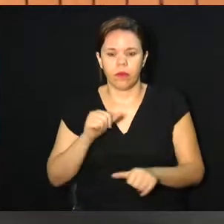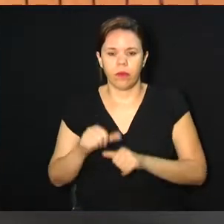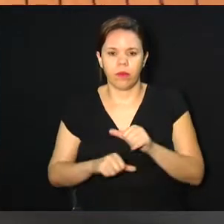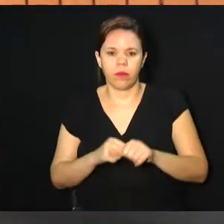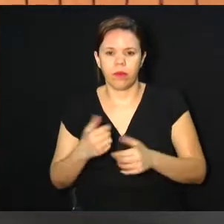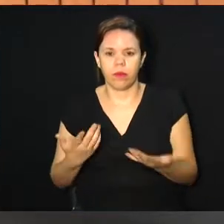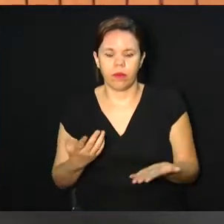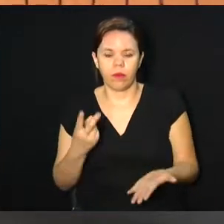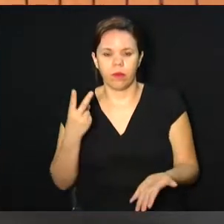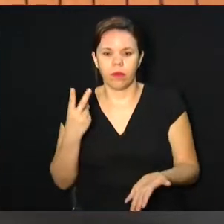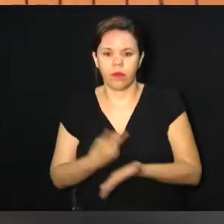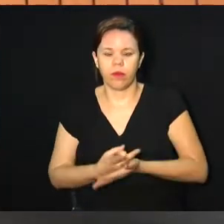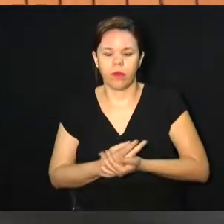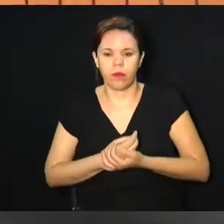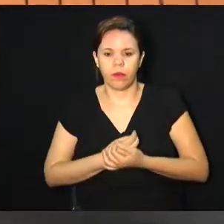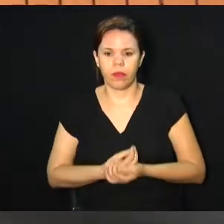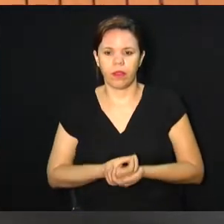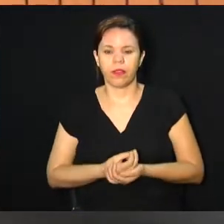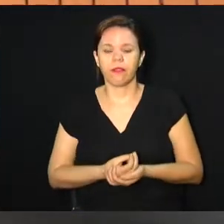seja mantendo e